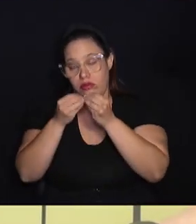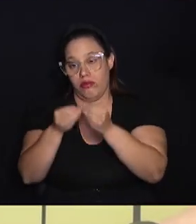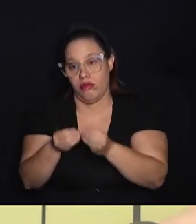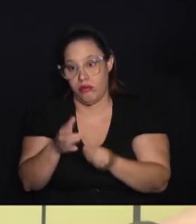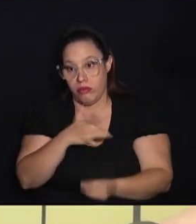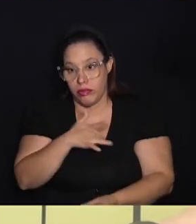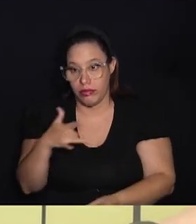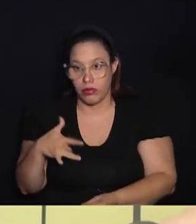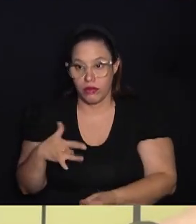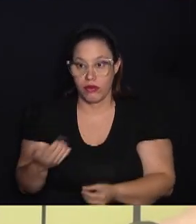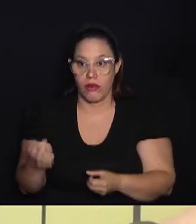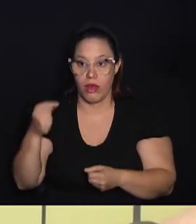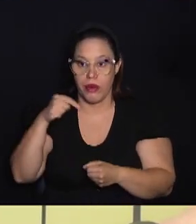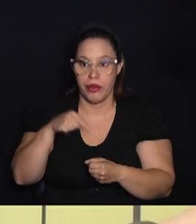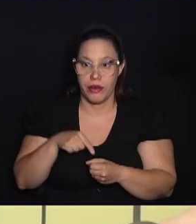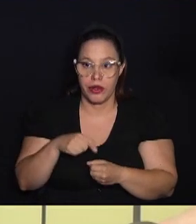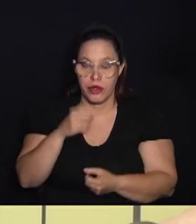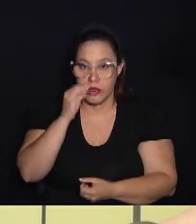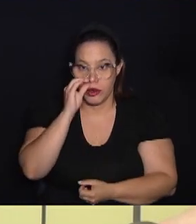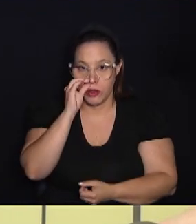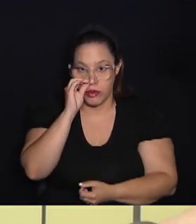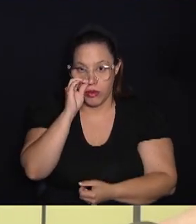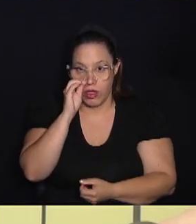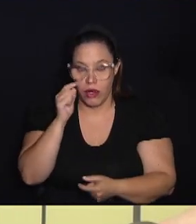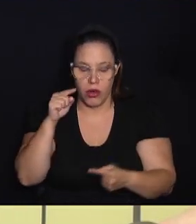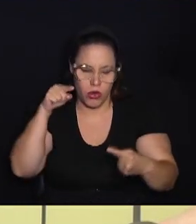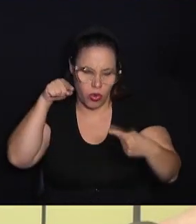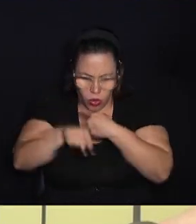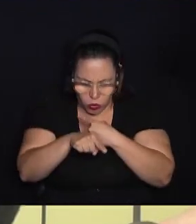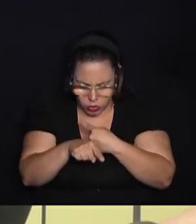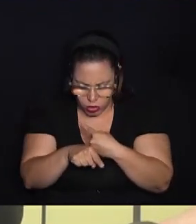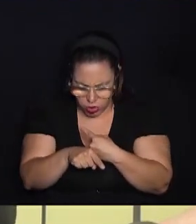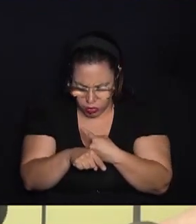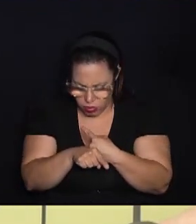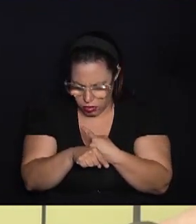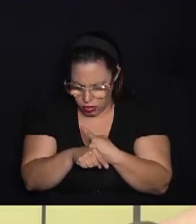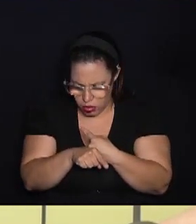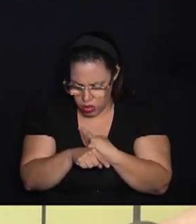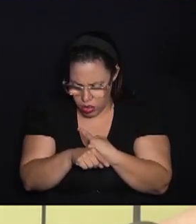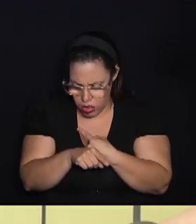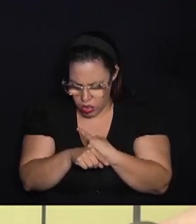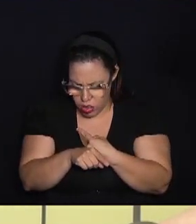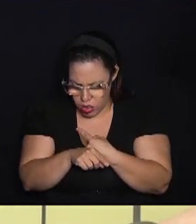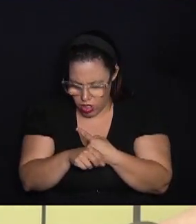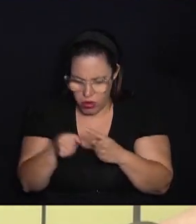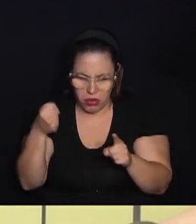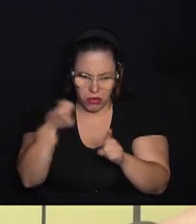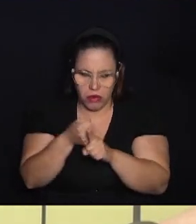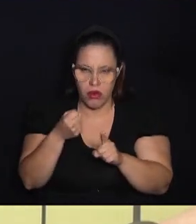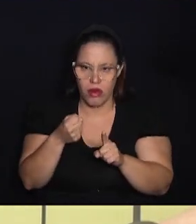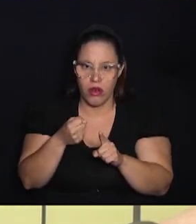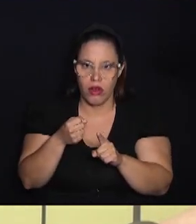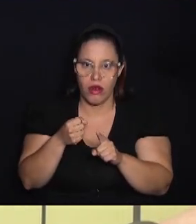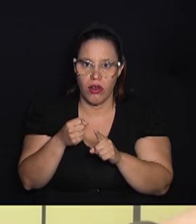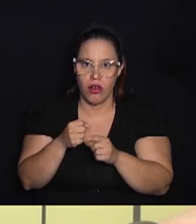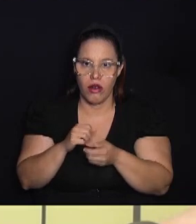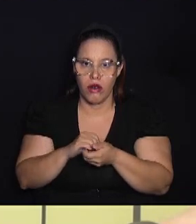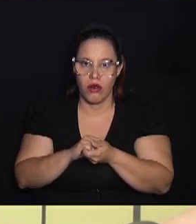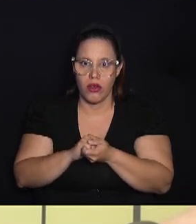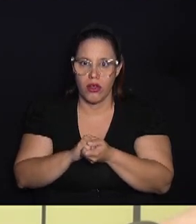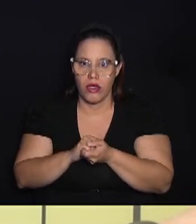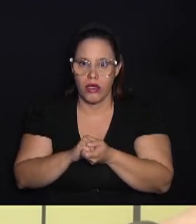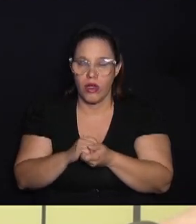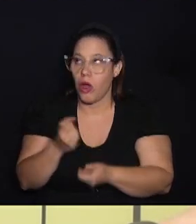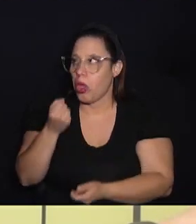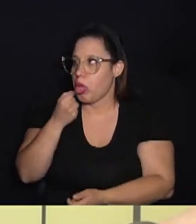pode vir eh contra uma determinada uma determinada intervenção ou se você pegar um recorte assim ah eh toma